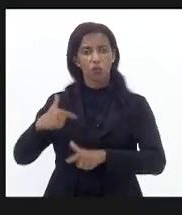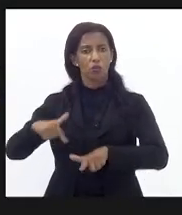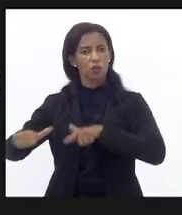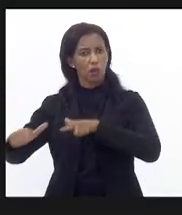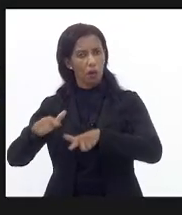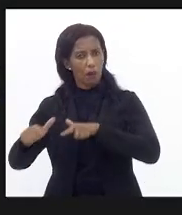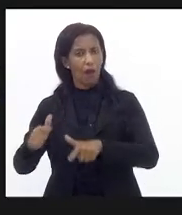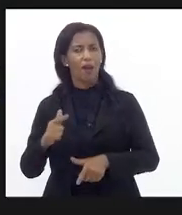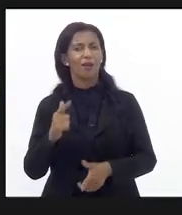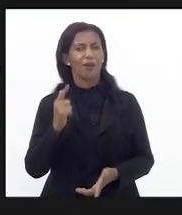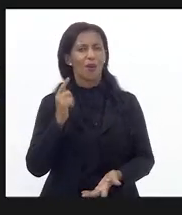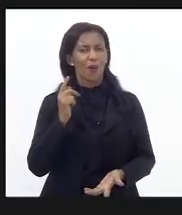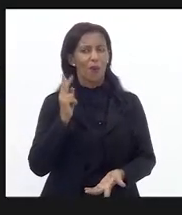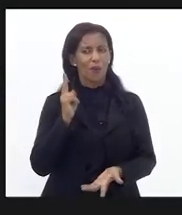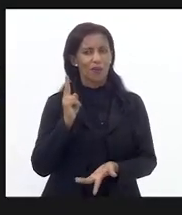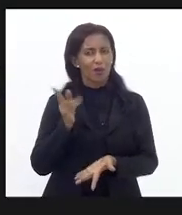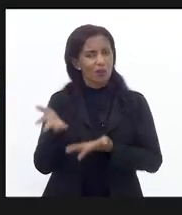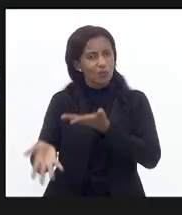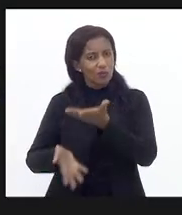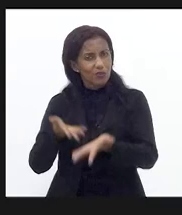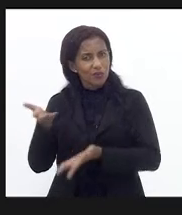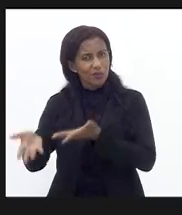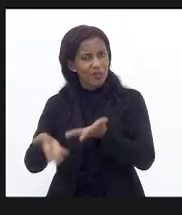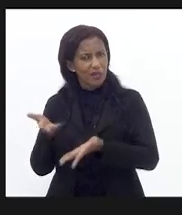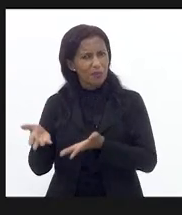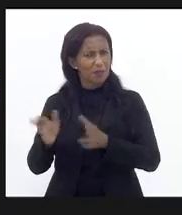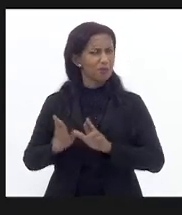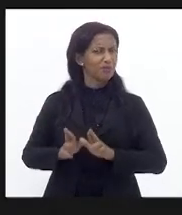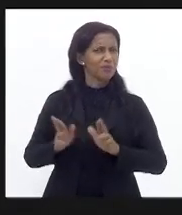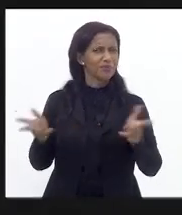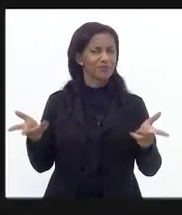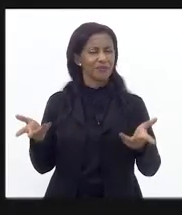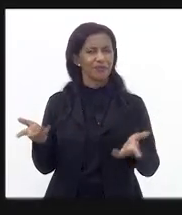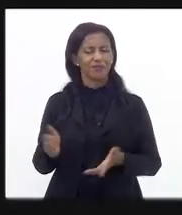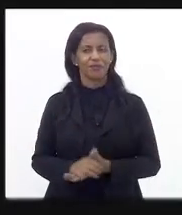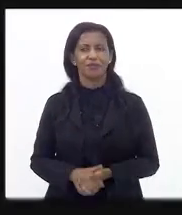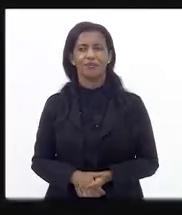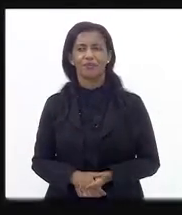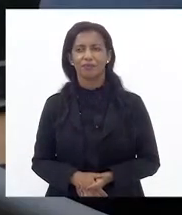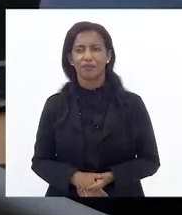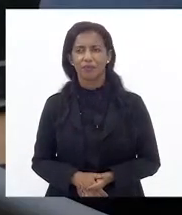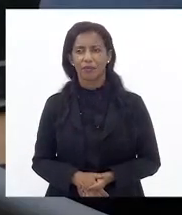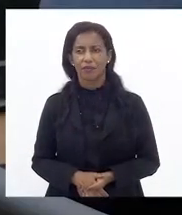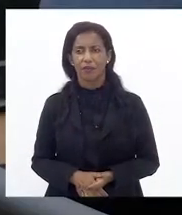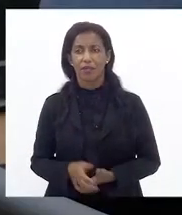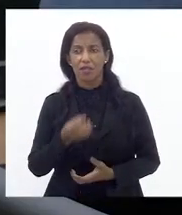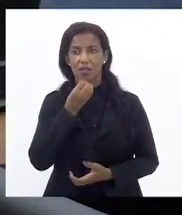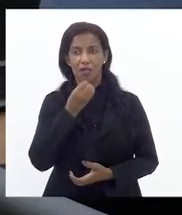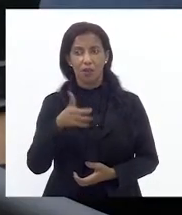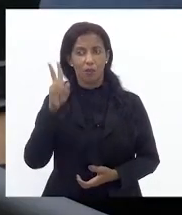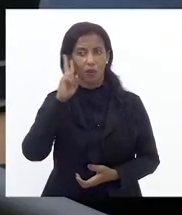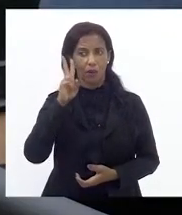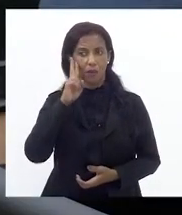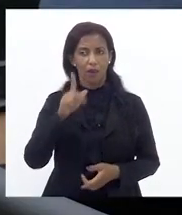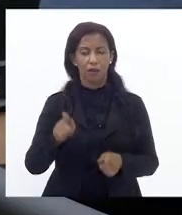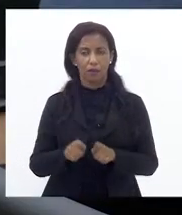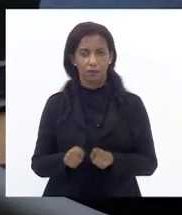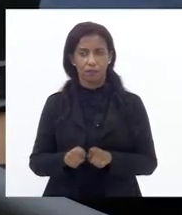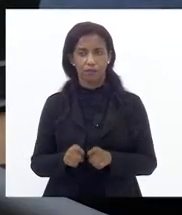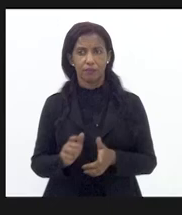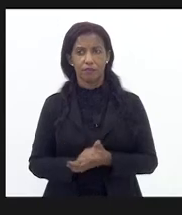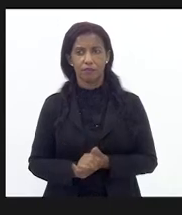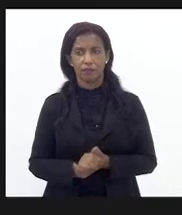o mesmo cargo recebendo um tratamento completamente diferente seria bom lembrar também